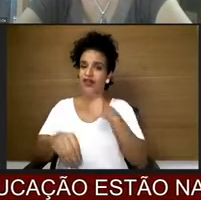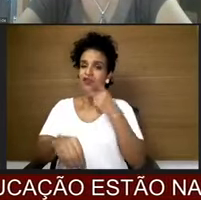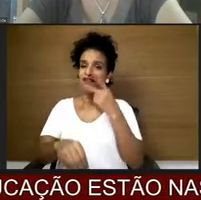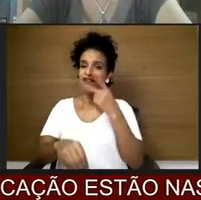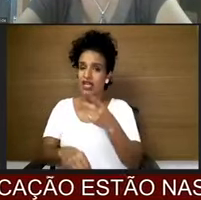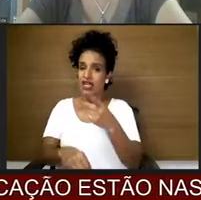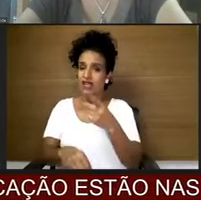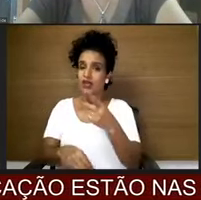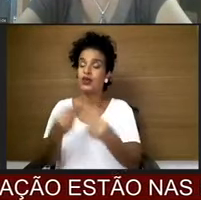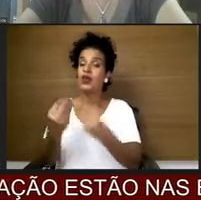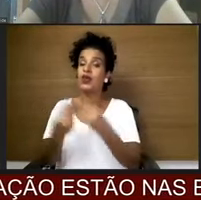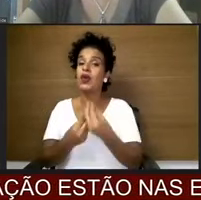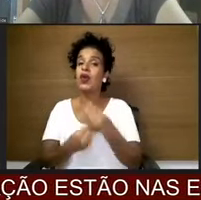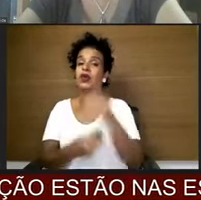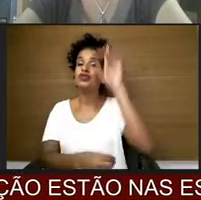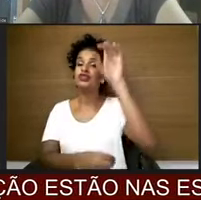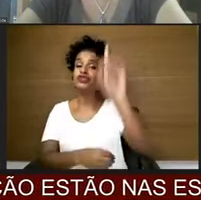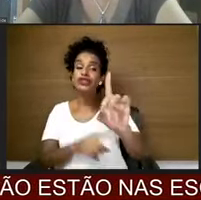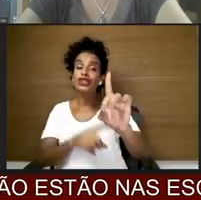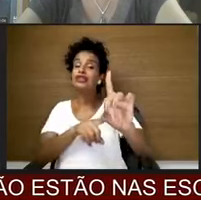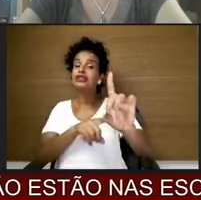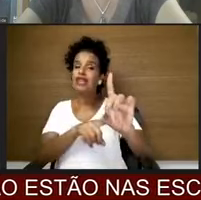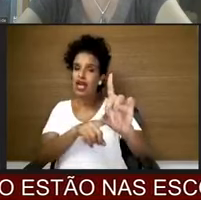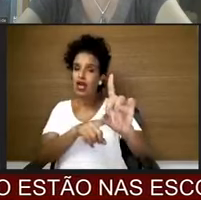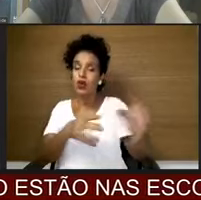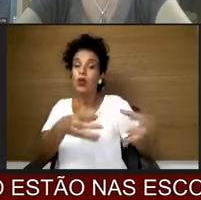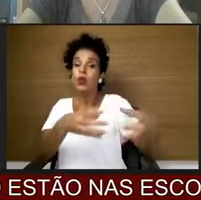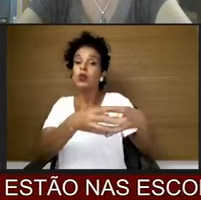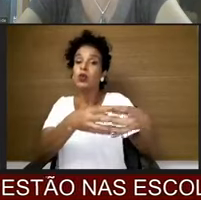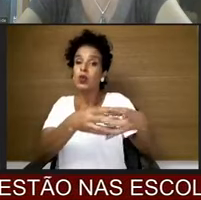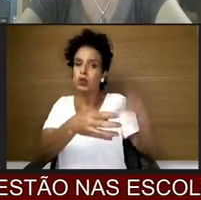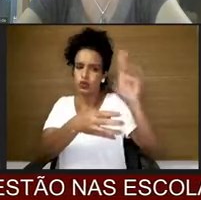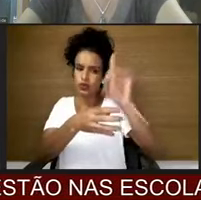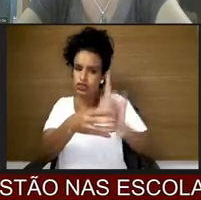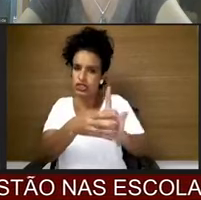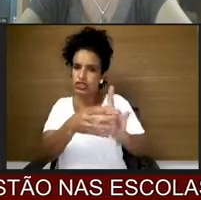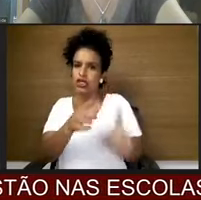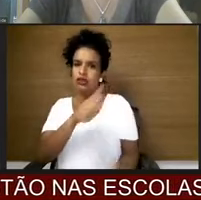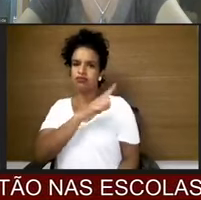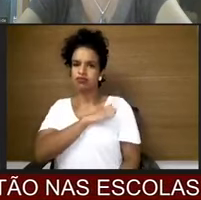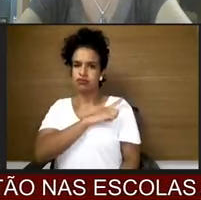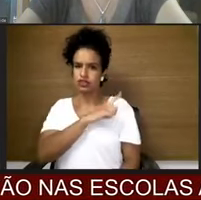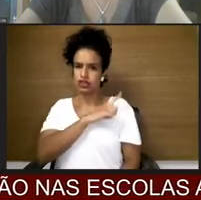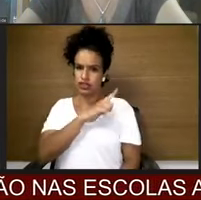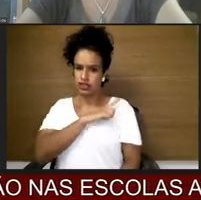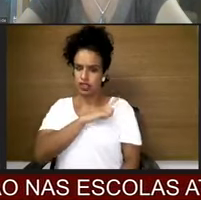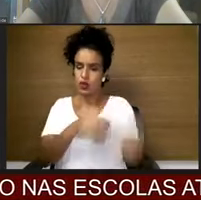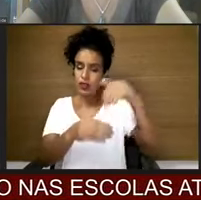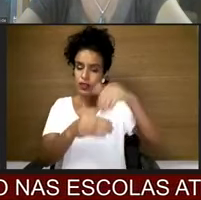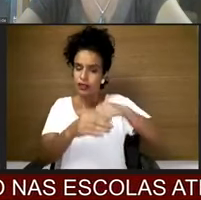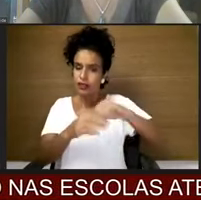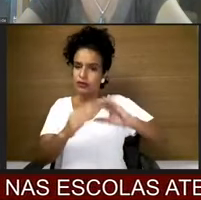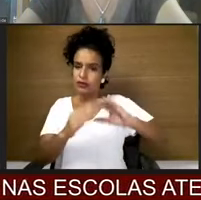das direções da escola, do núcleo de direção, de gestão das escolas, que